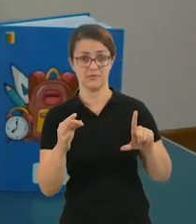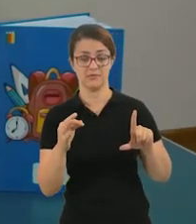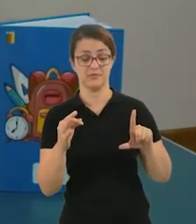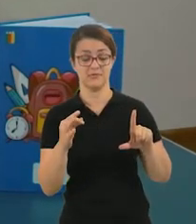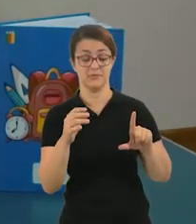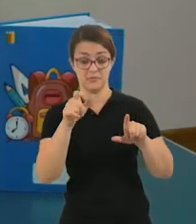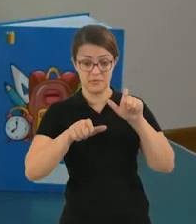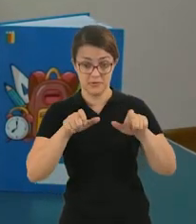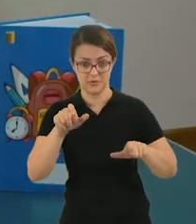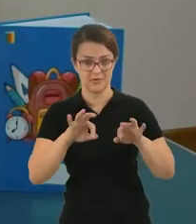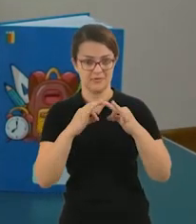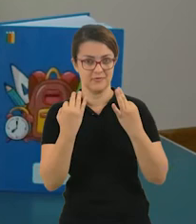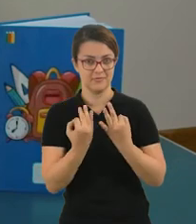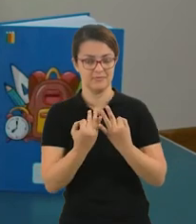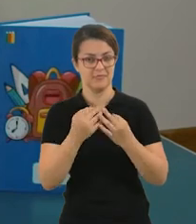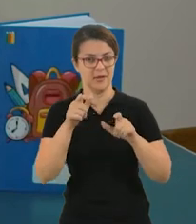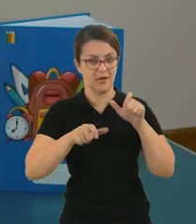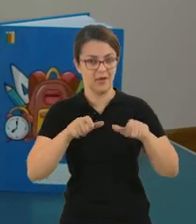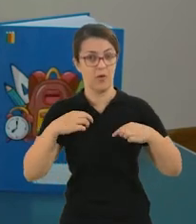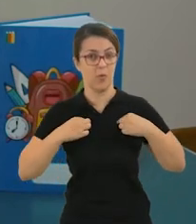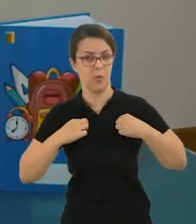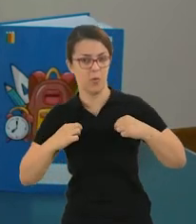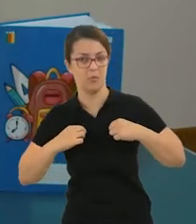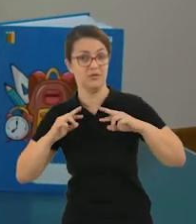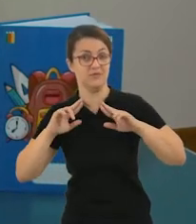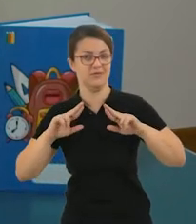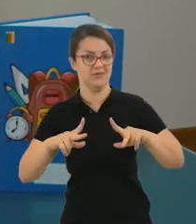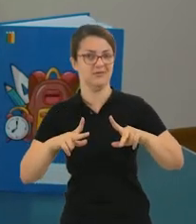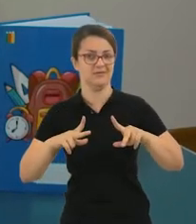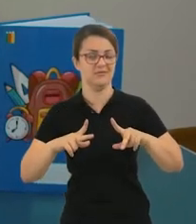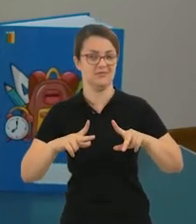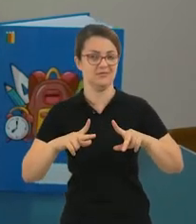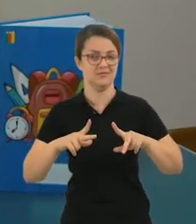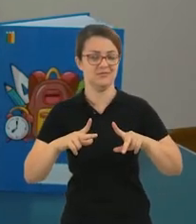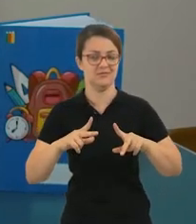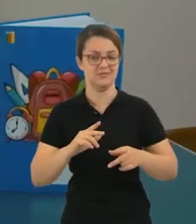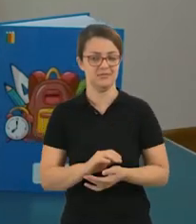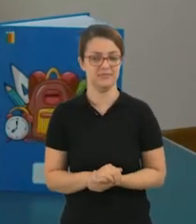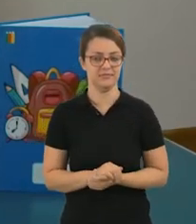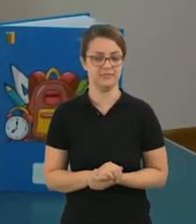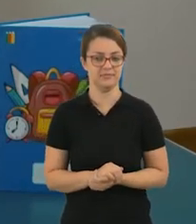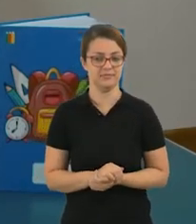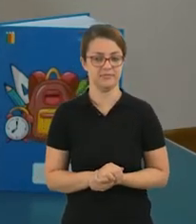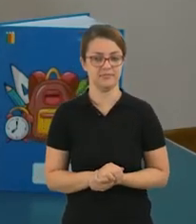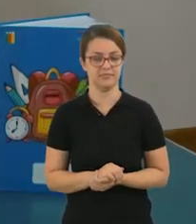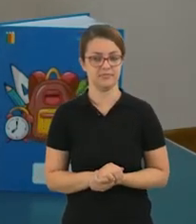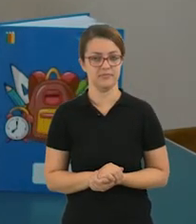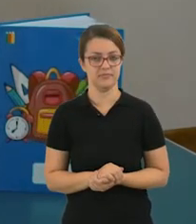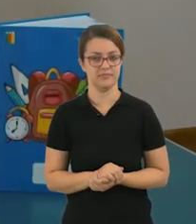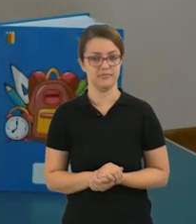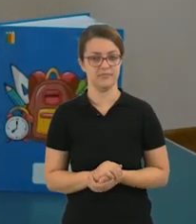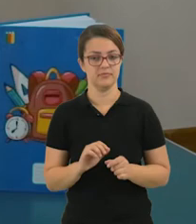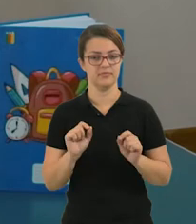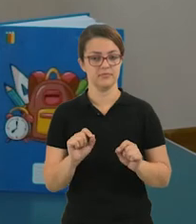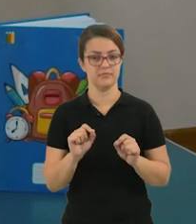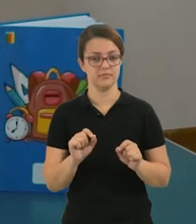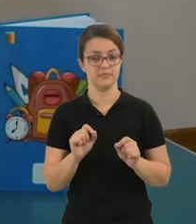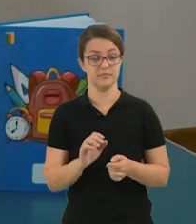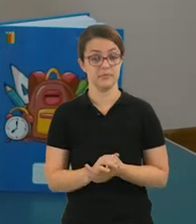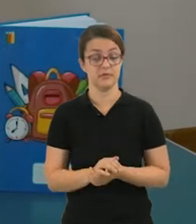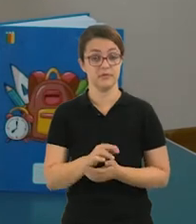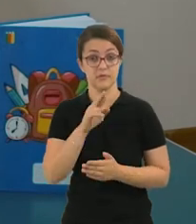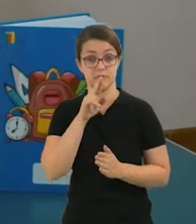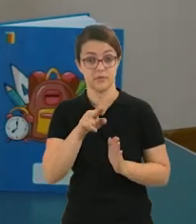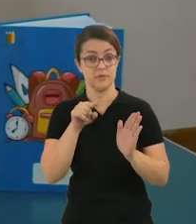de pessoas na família, o jeito que eles se vestem. Então, você vai analisar essa foto. E